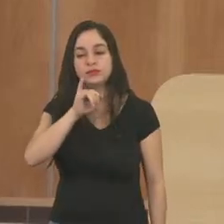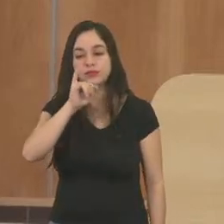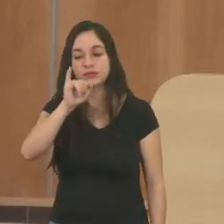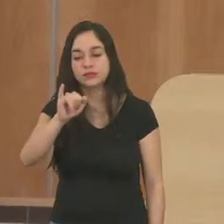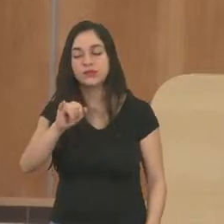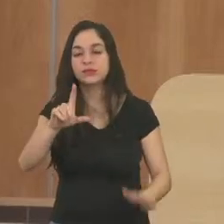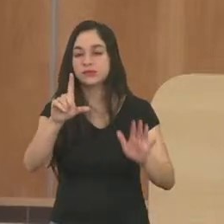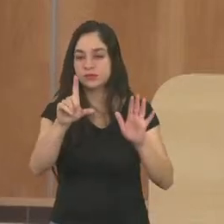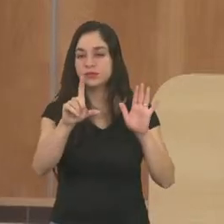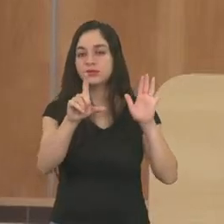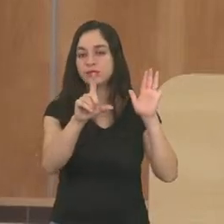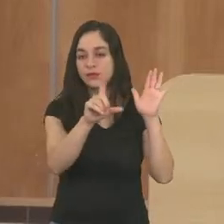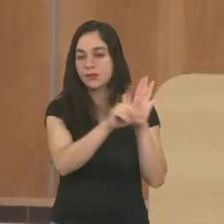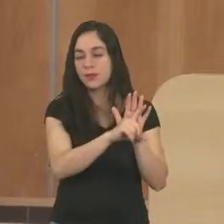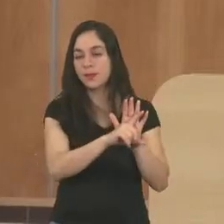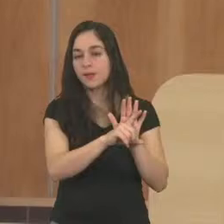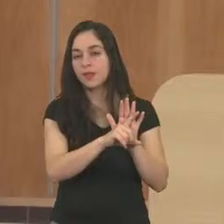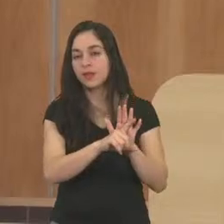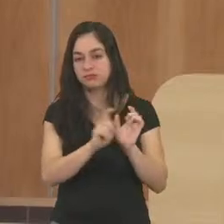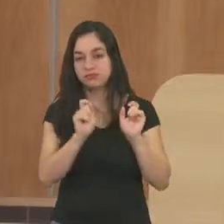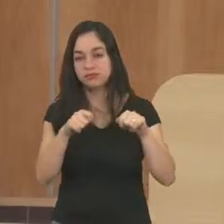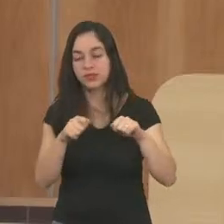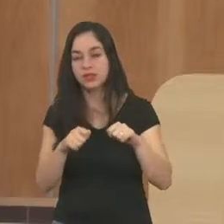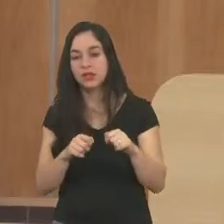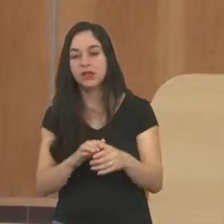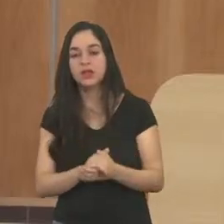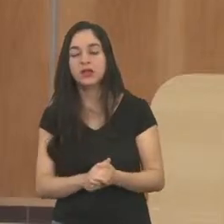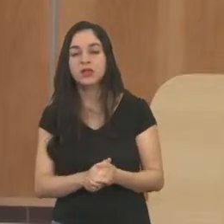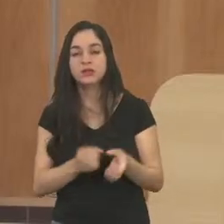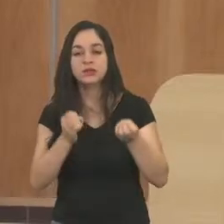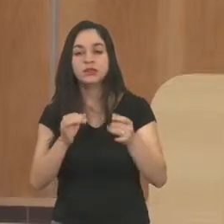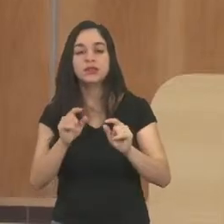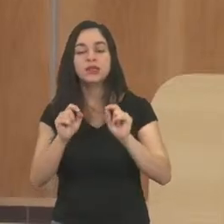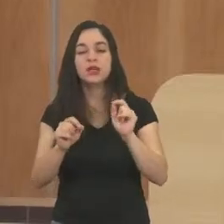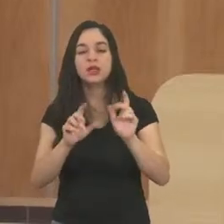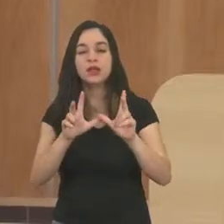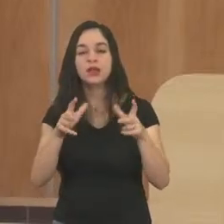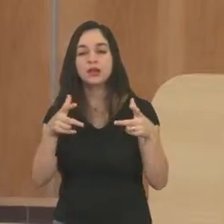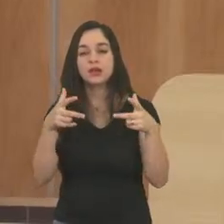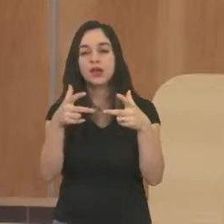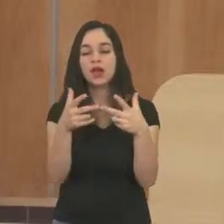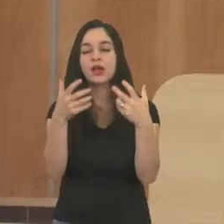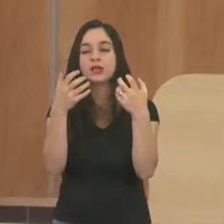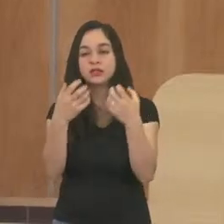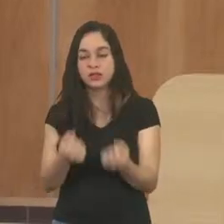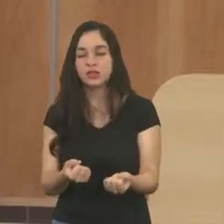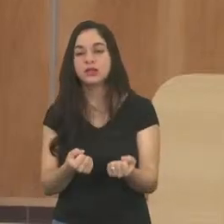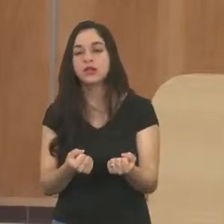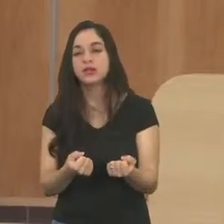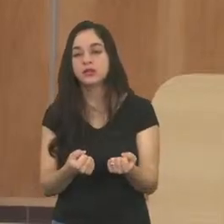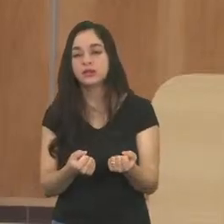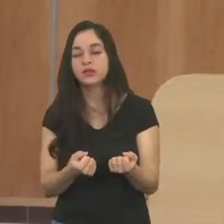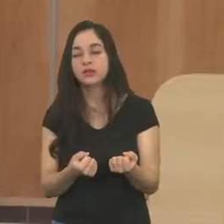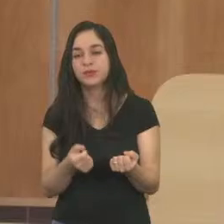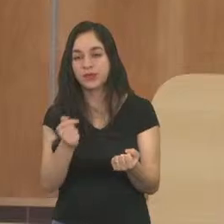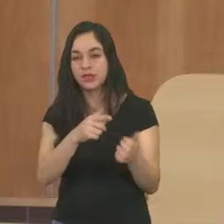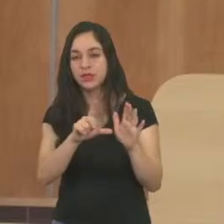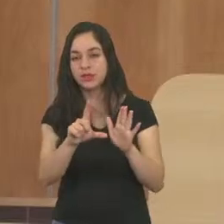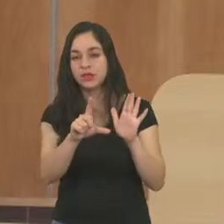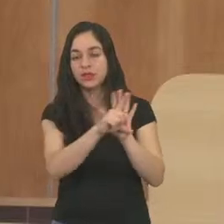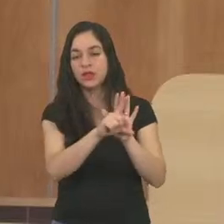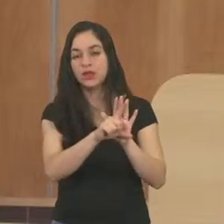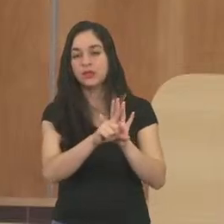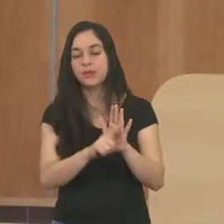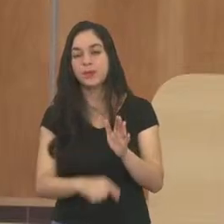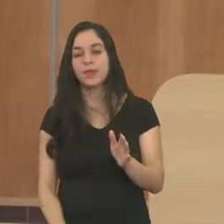por lei, faz saber que a Câmara Municipal aprovou e ele sancionou e promulga a seguinte lei.